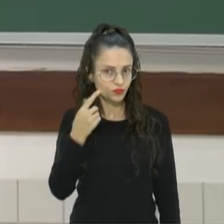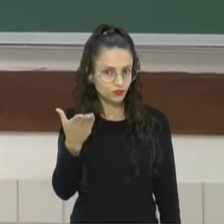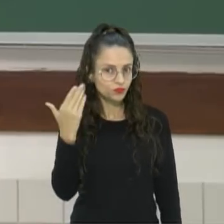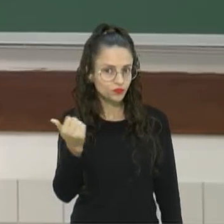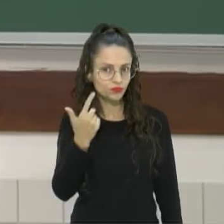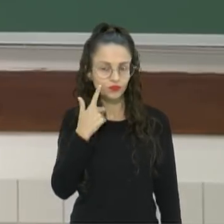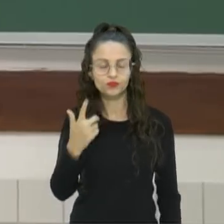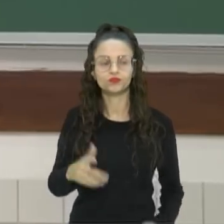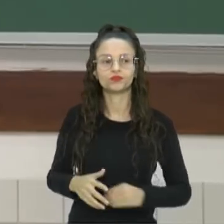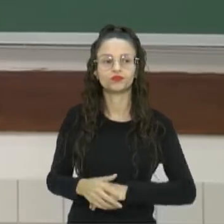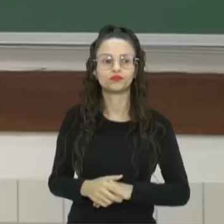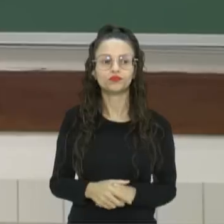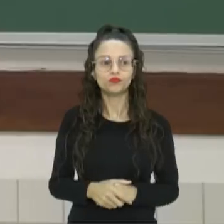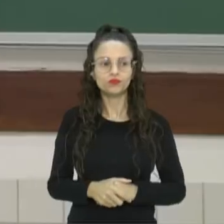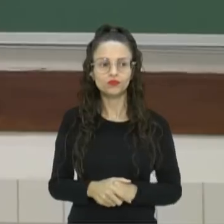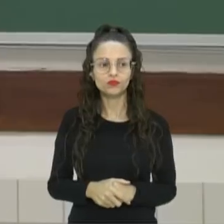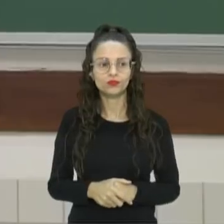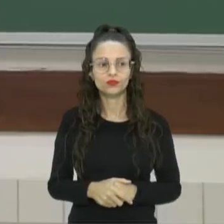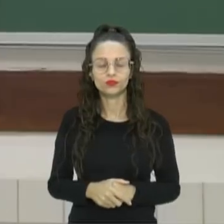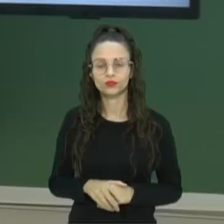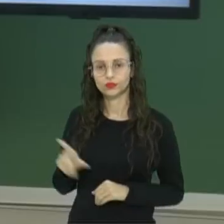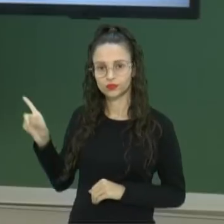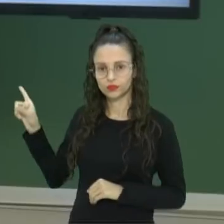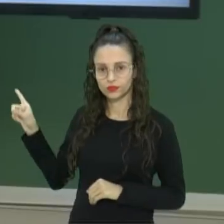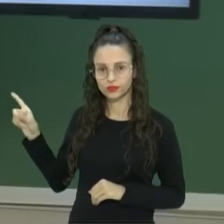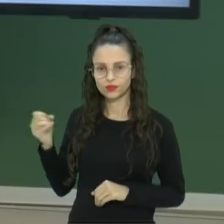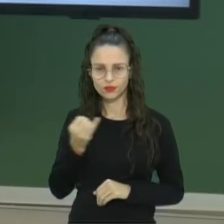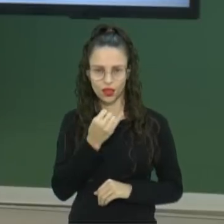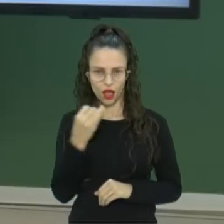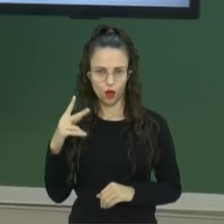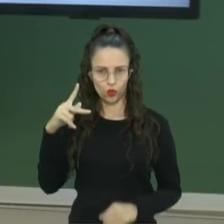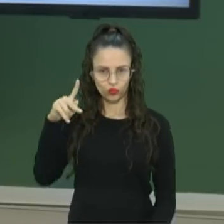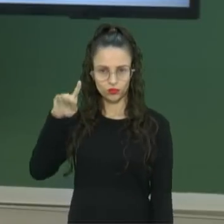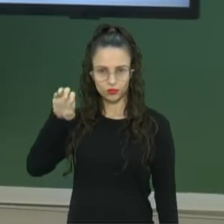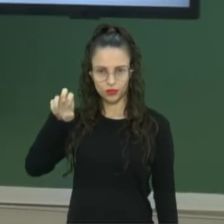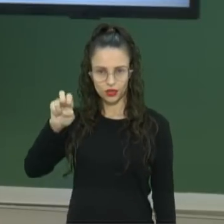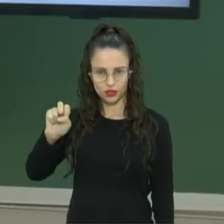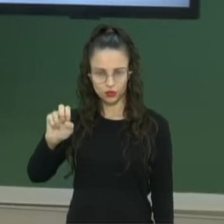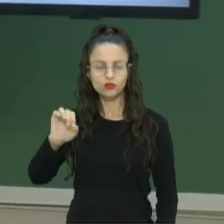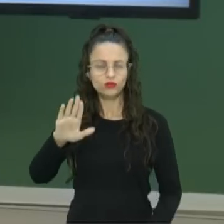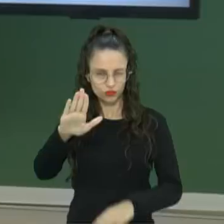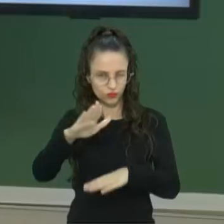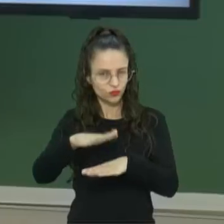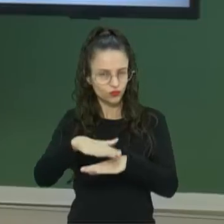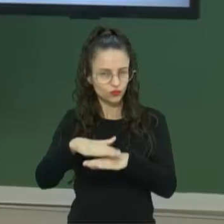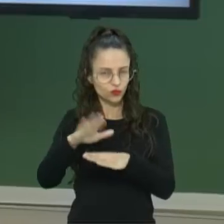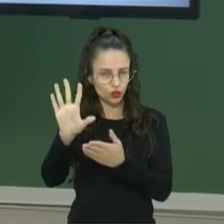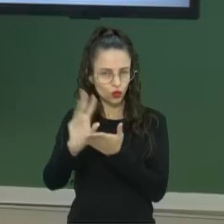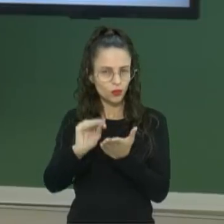isso? Olha aqui, ó. Aqui eu coloquei alguns pesos, tá bom? Eu já vou dar um tempinho para você